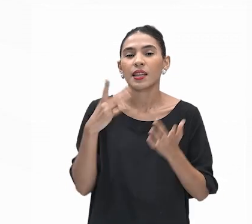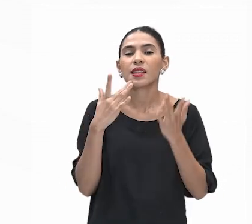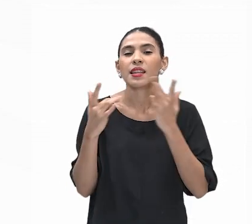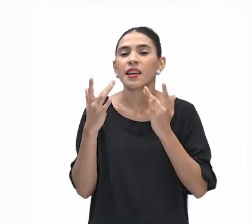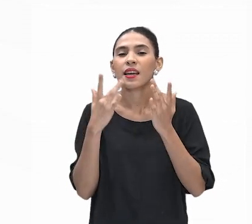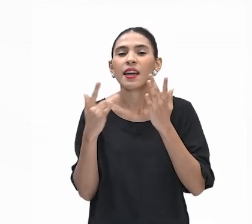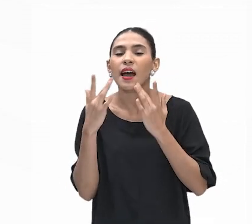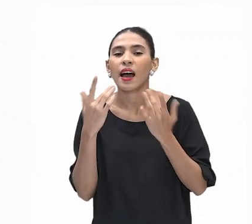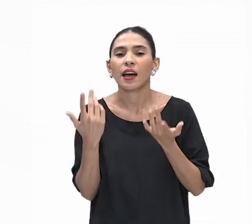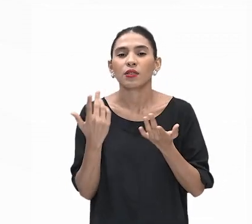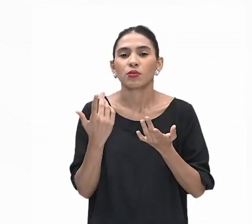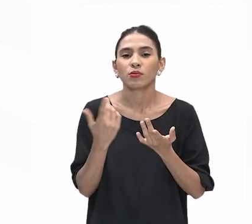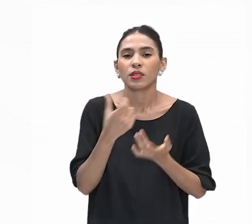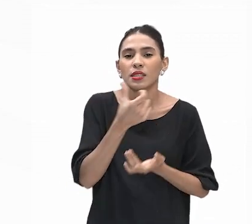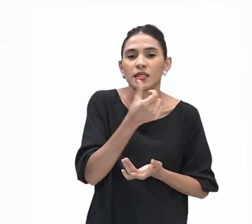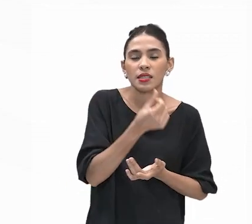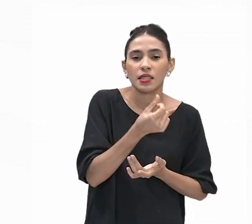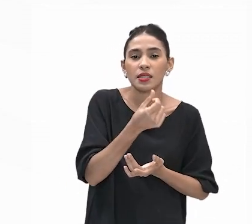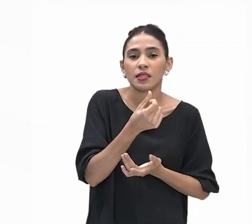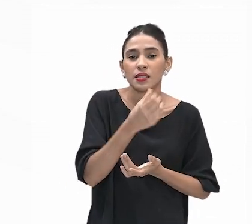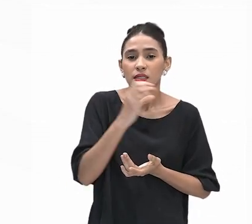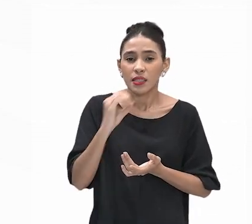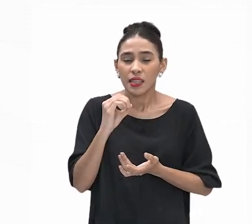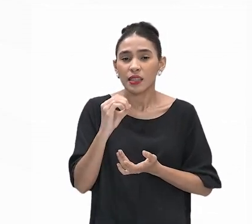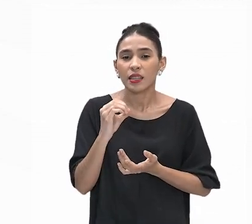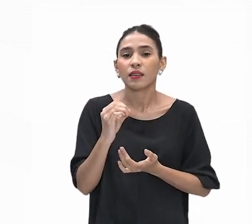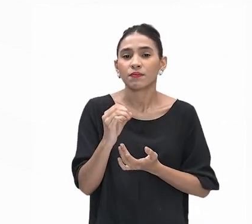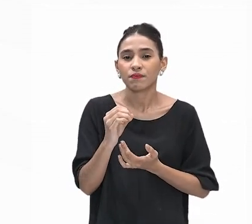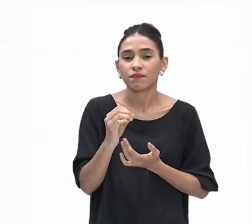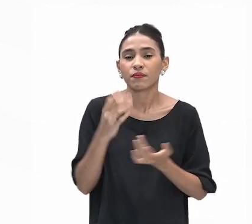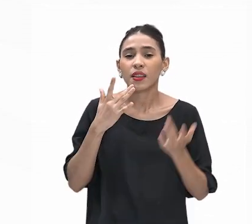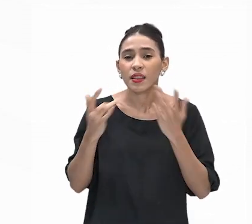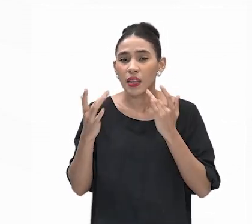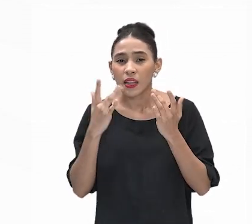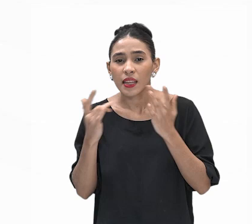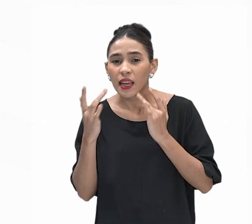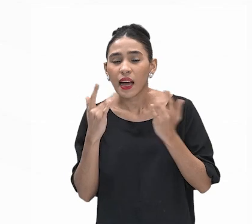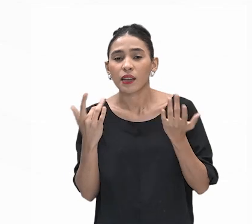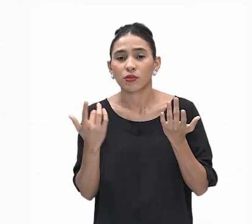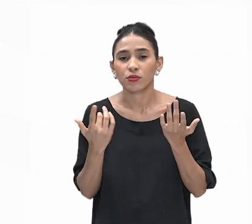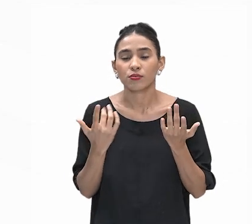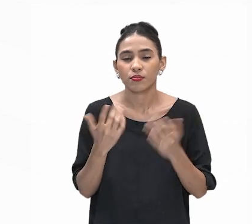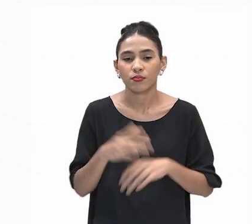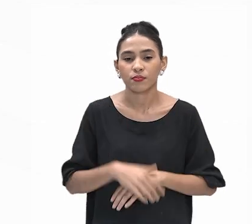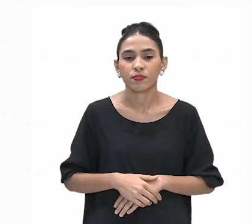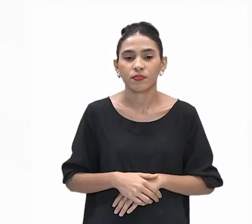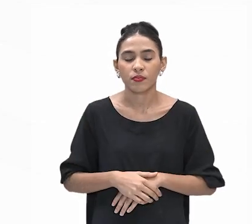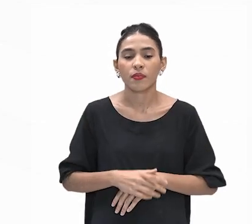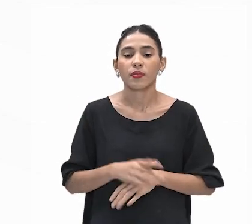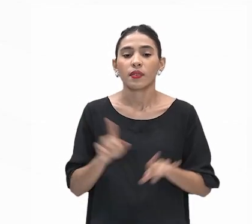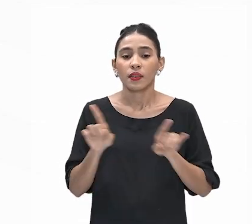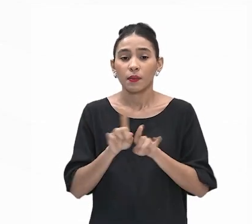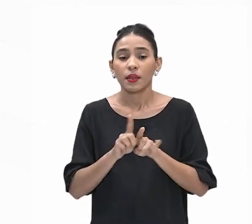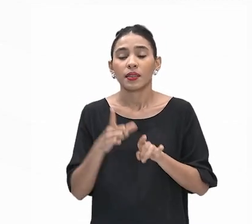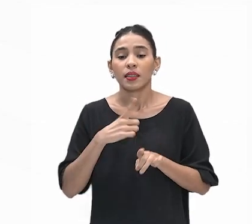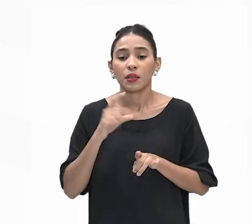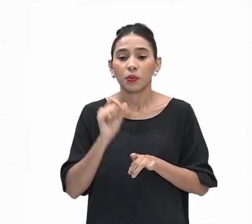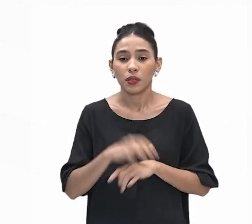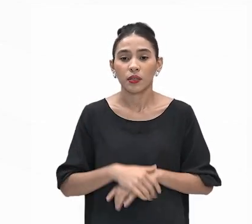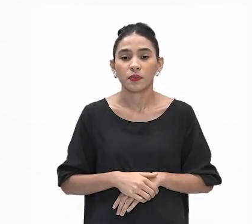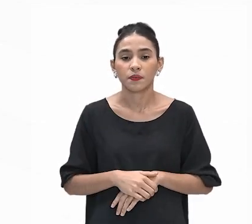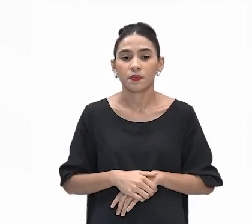em encenaram já 60 obras que foram criadas. Então, dentro desse corpo de dança, nós temos também o que? A